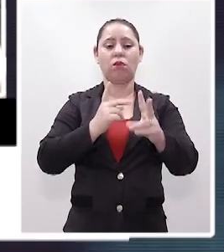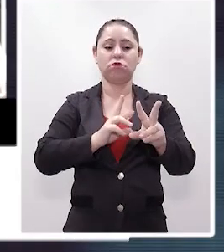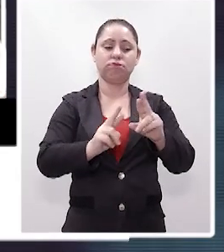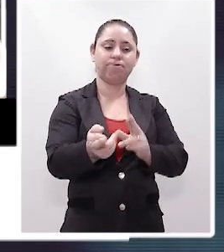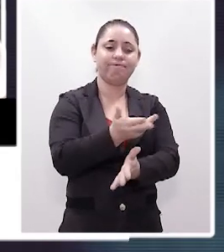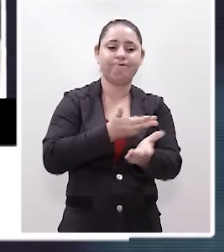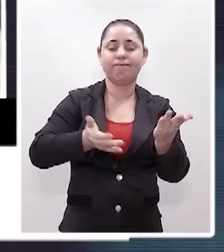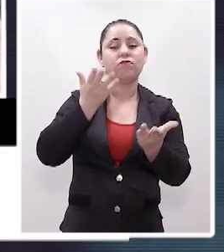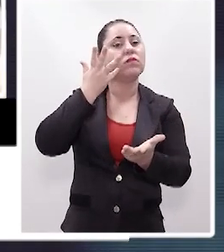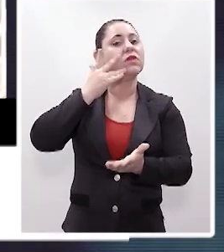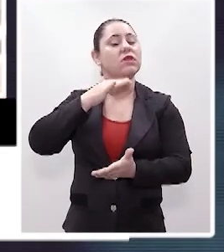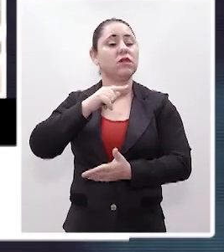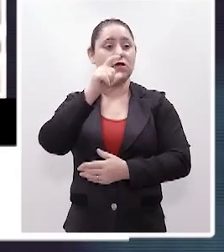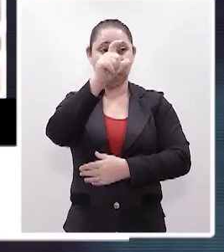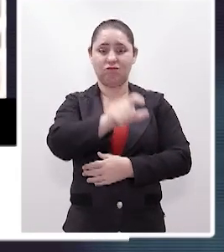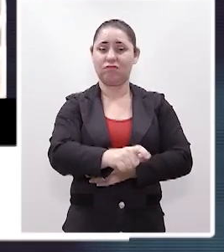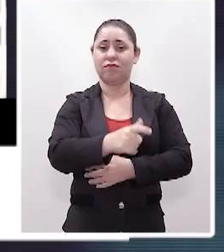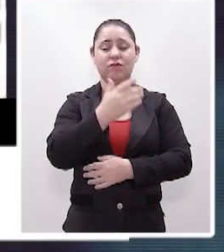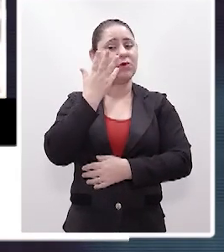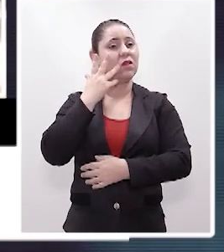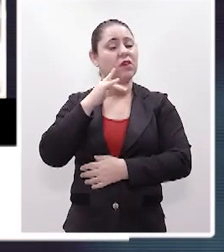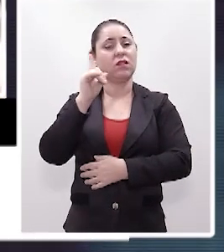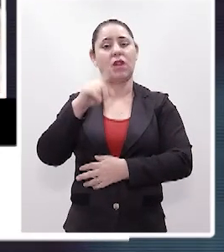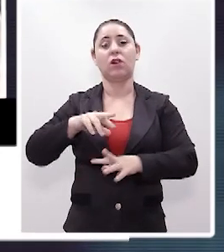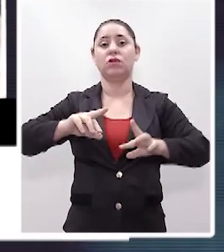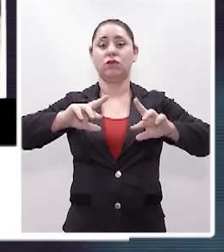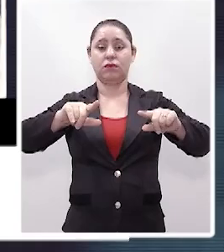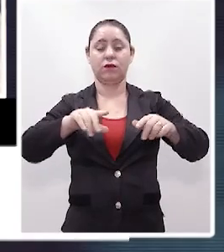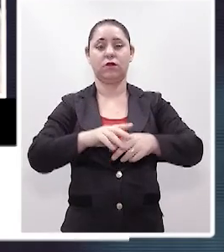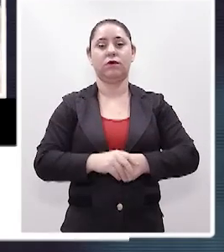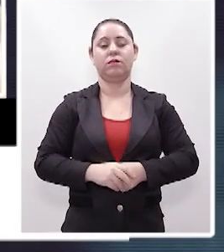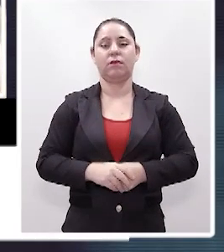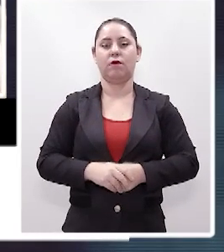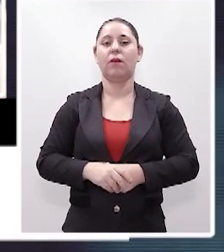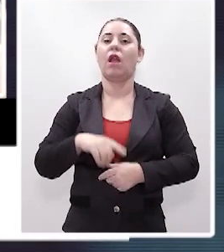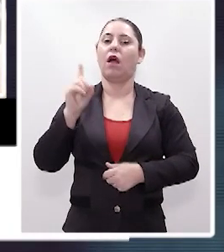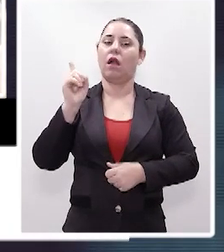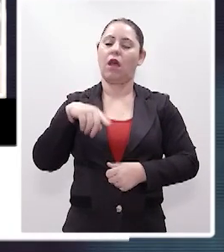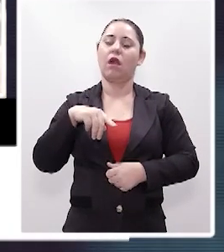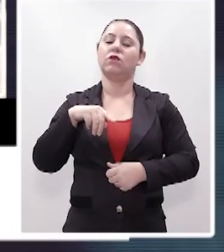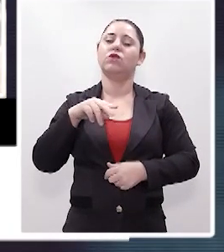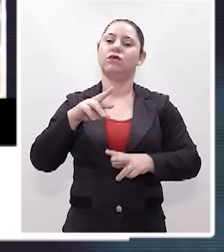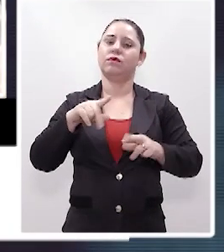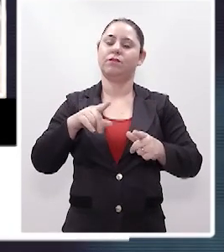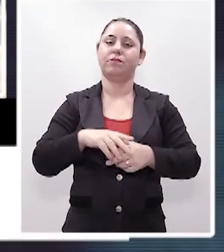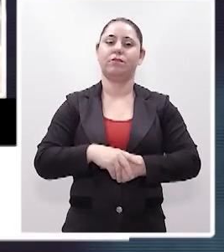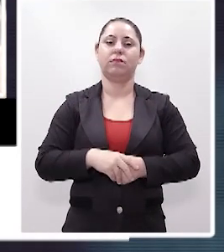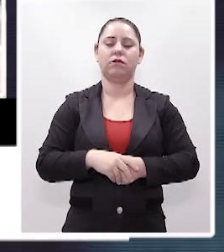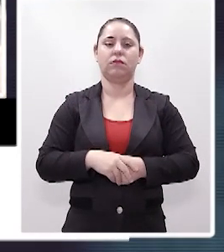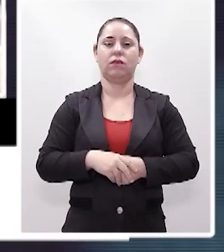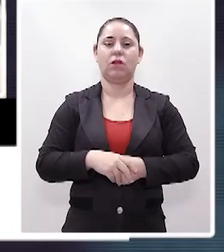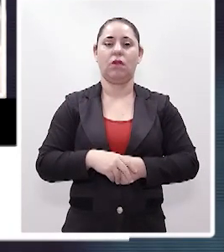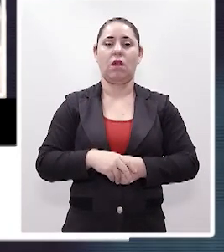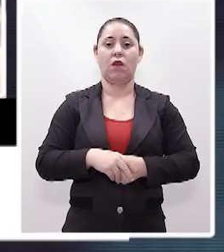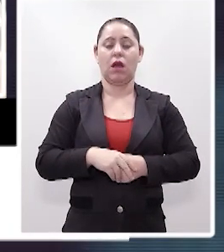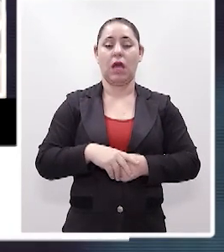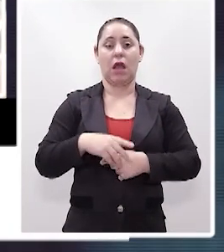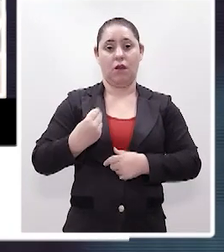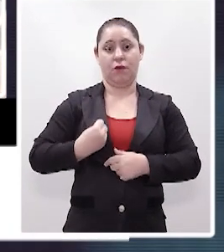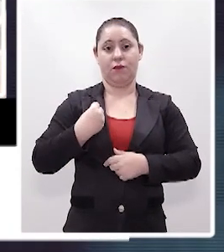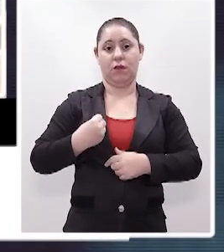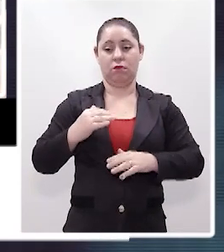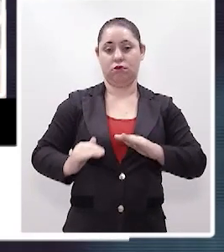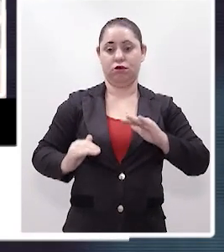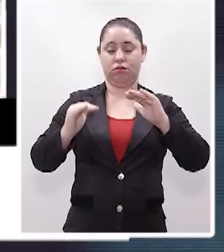essas crianças. Ele é criança ainda, então é diferente, é um método diferente. Cada estágio,